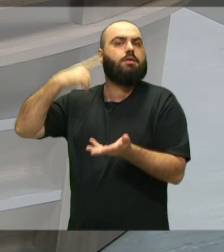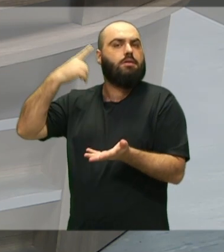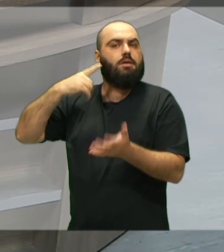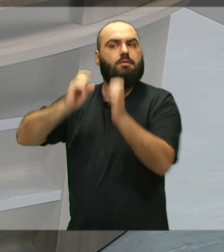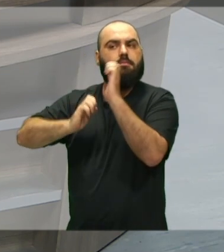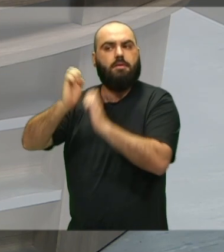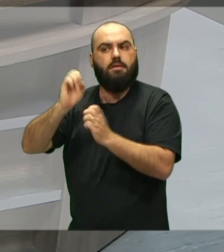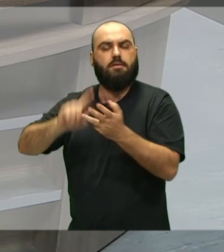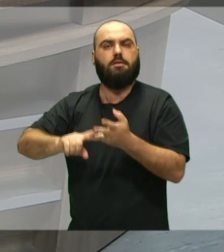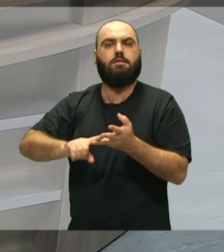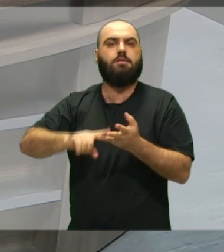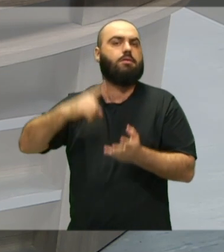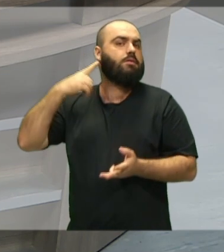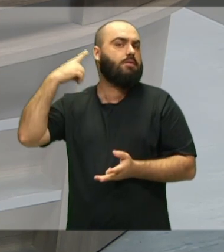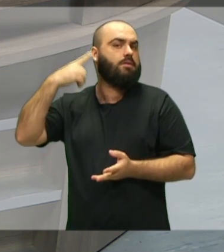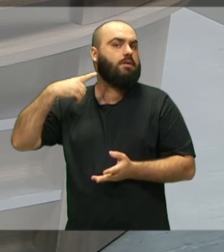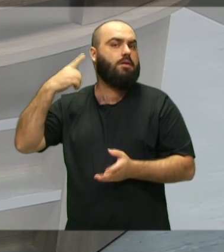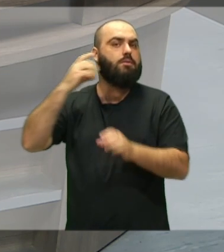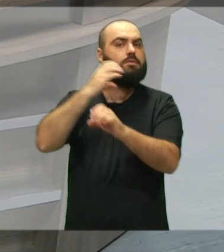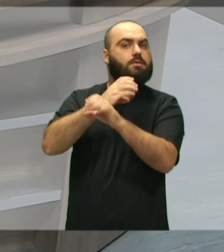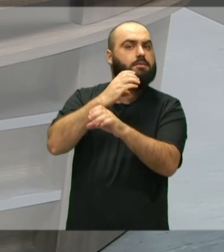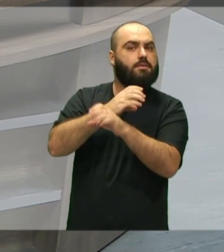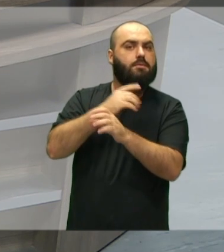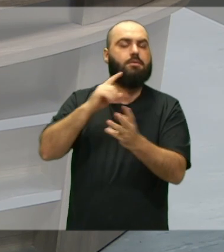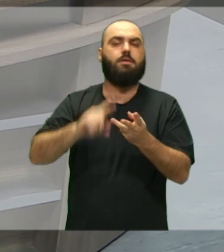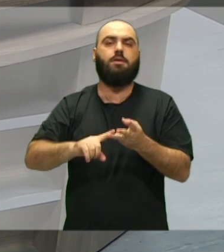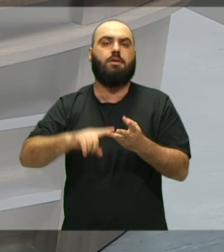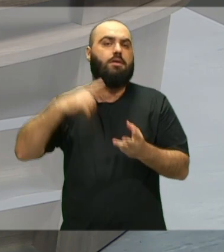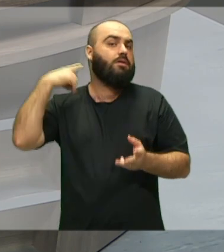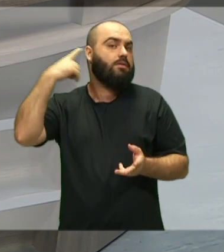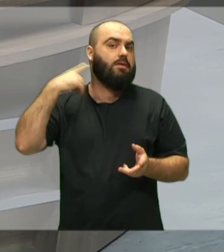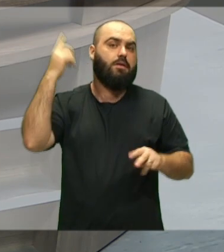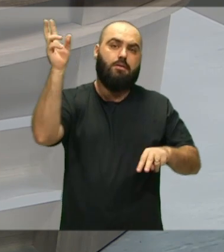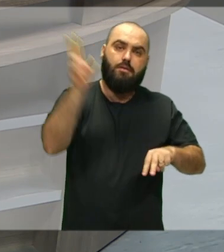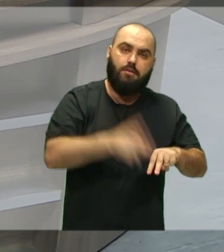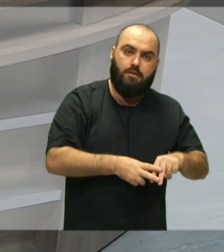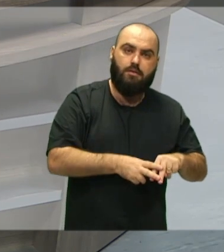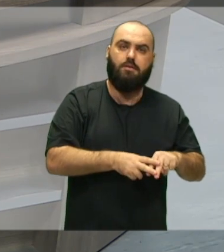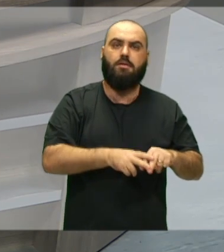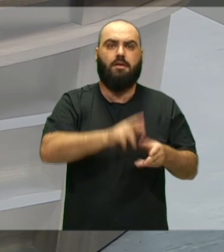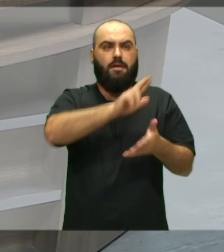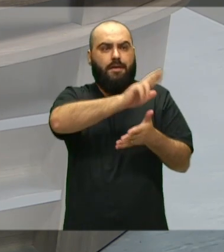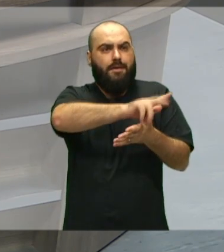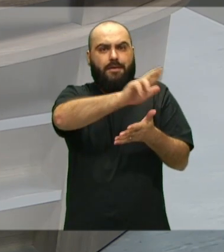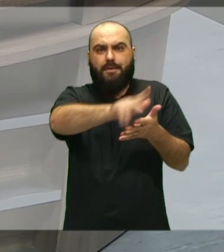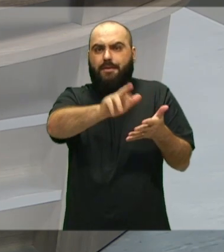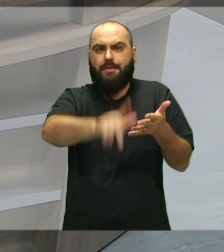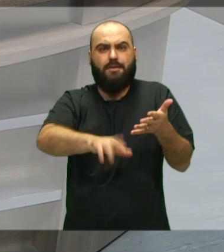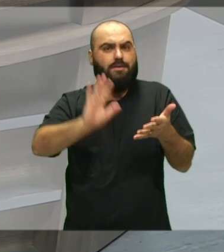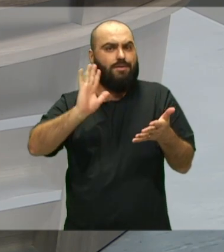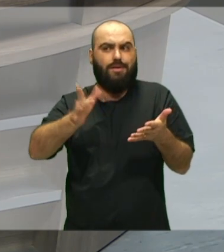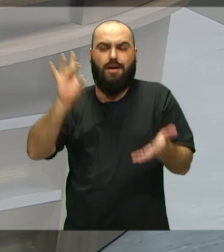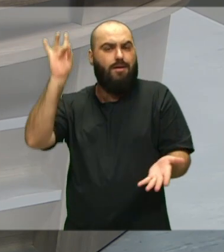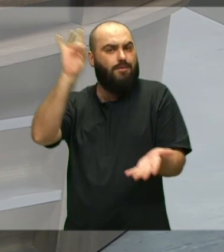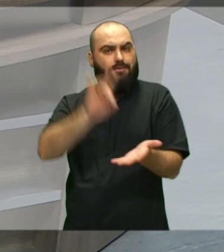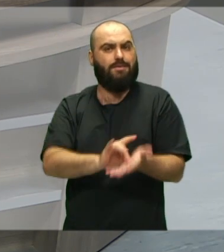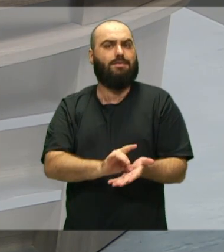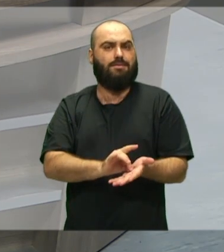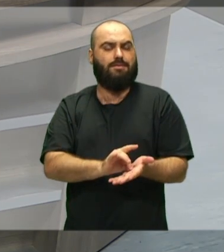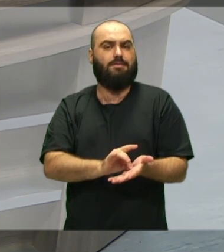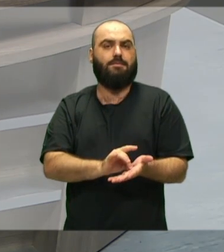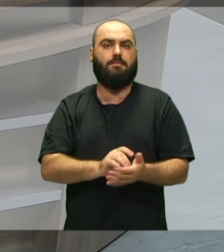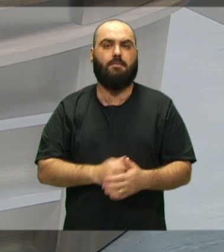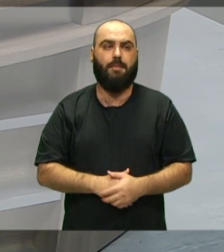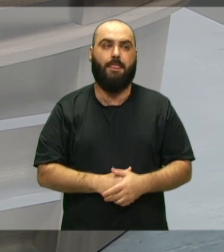direito civil, tem o direito penal. Esses direitos, eles são consolidados de uma forma, certo? O